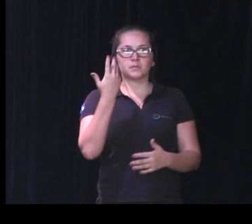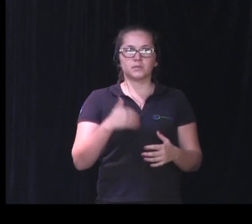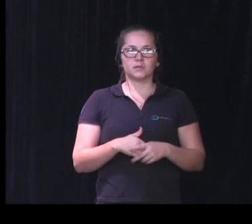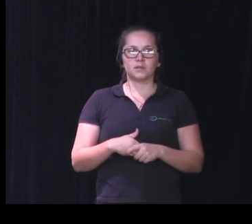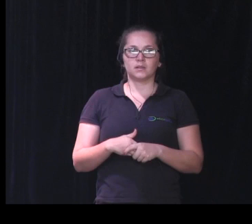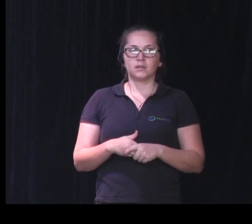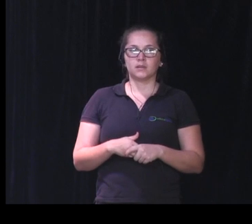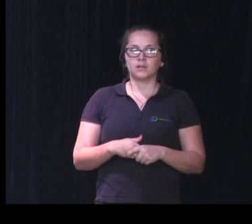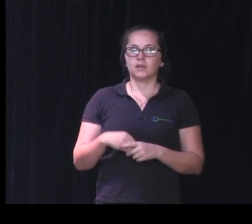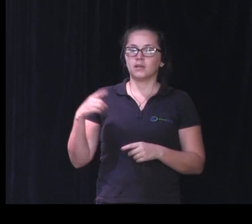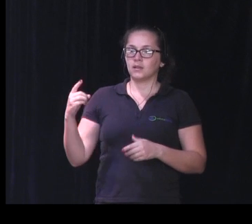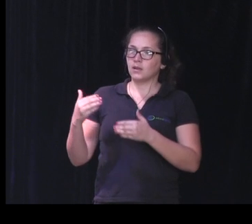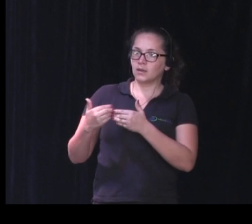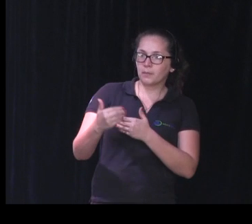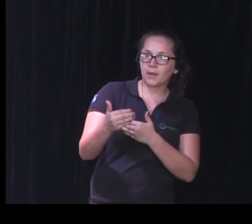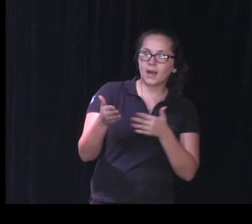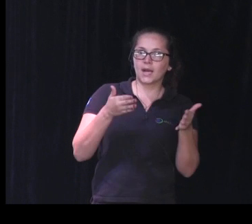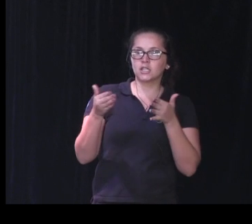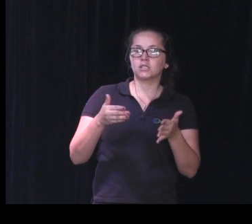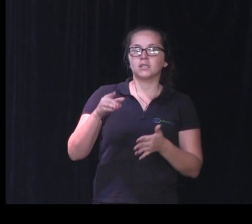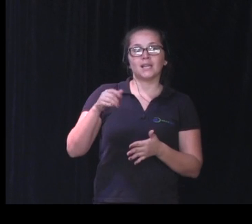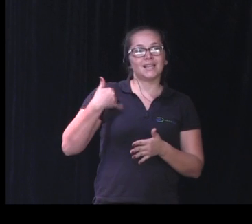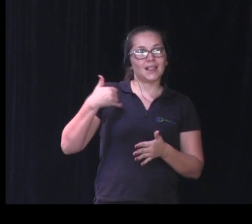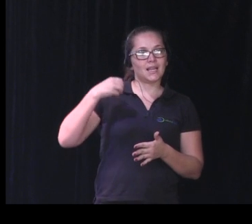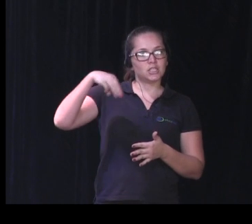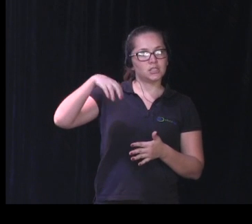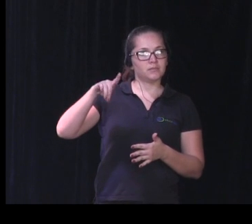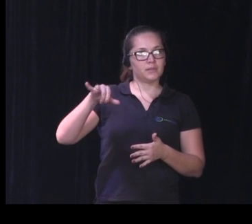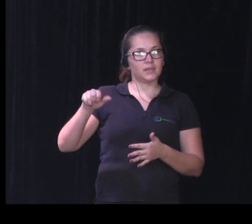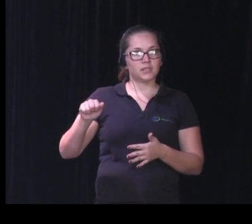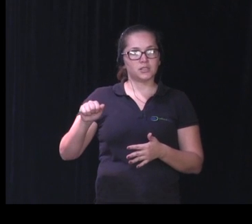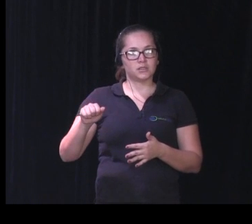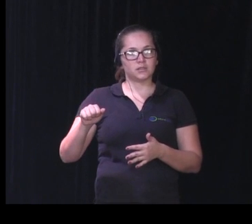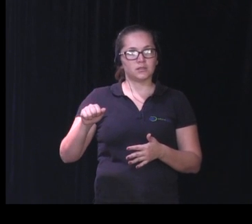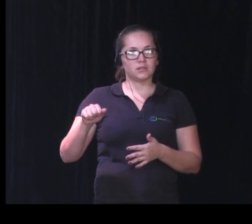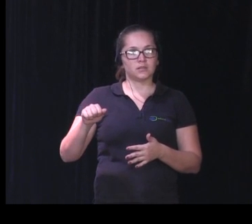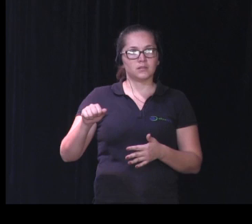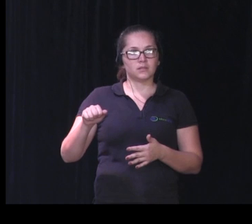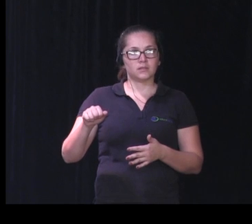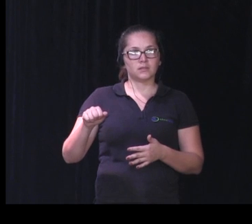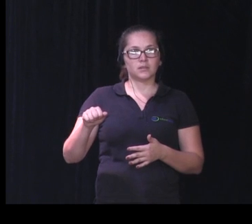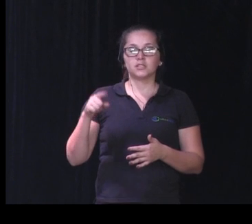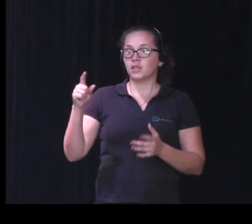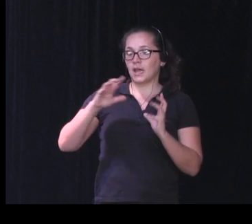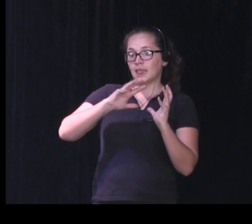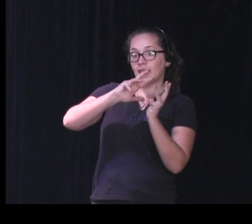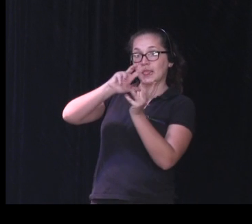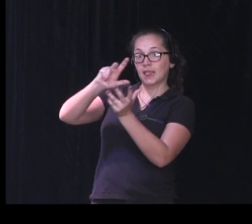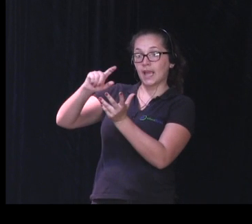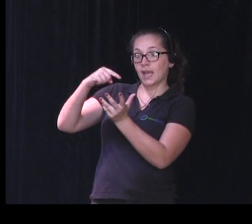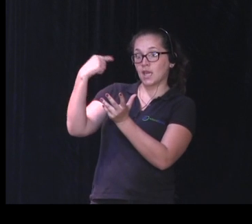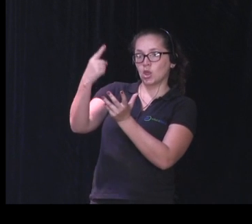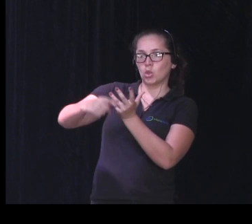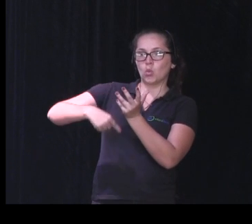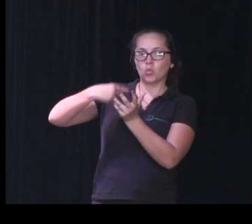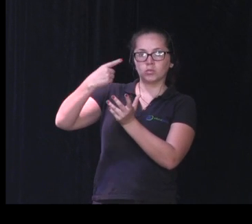o Renascimento. Colón parte da Idade Média, não está tão seguro de que a